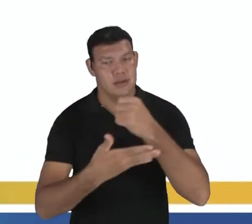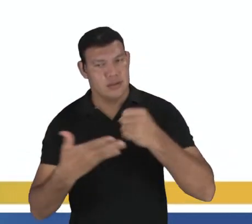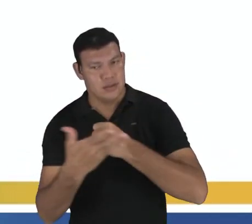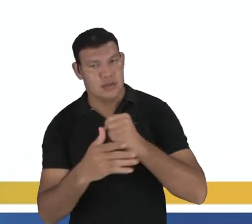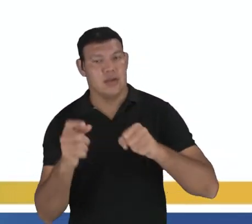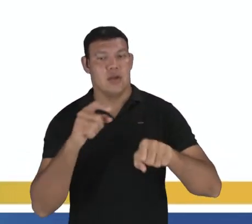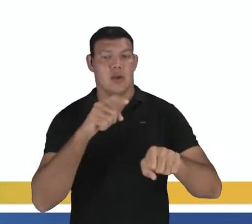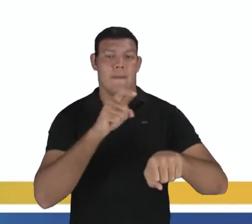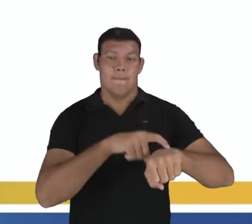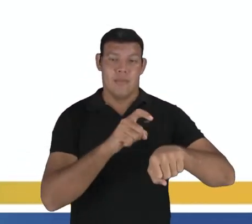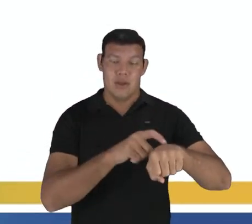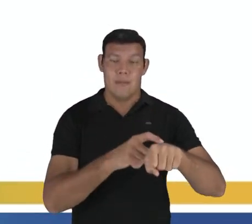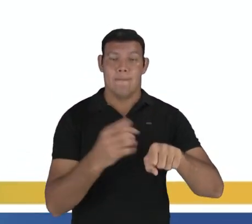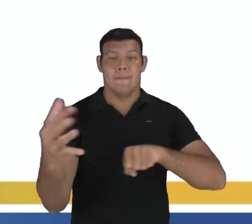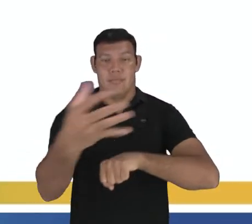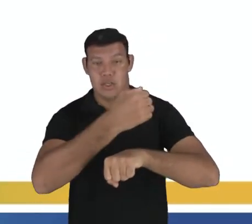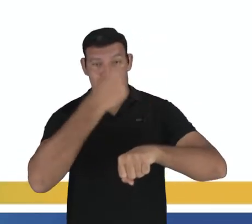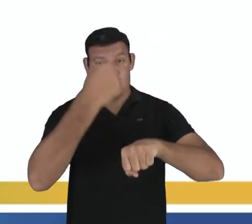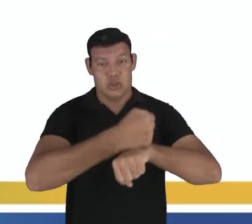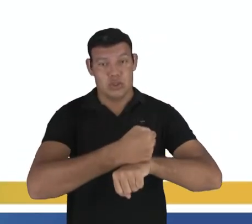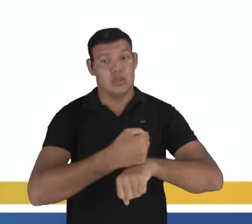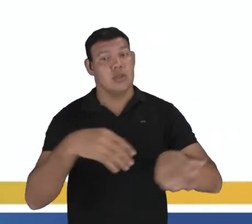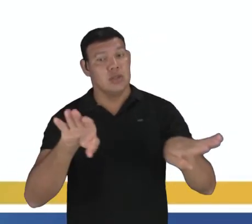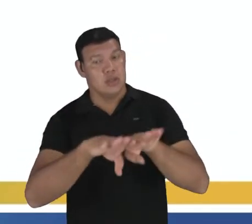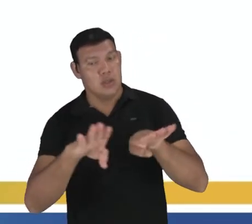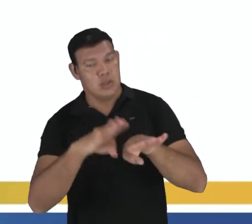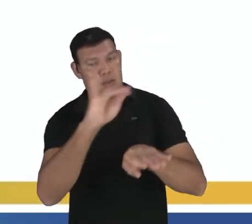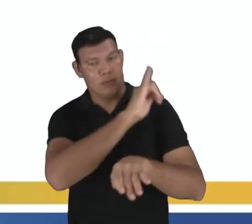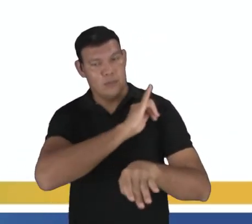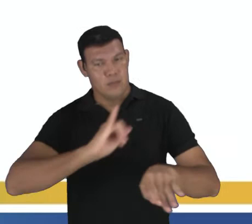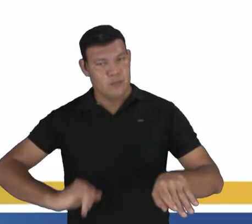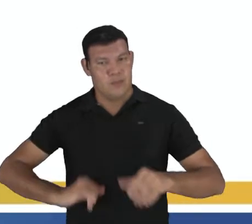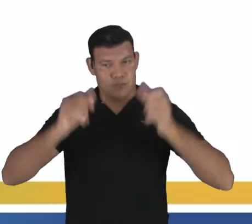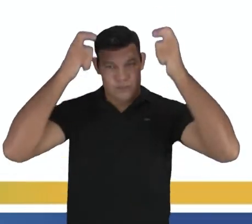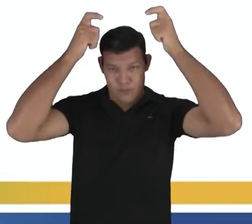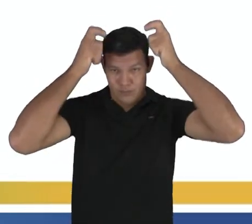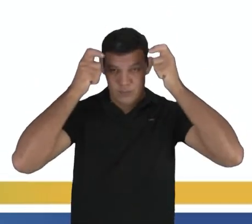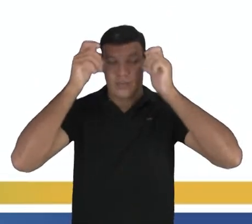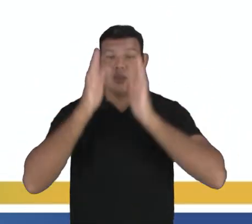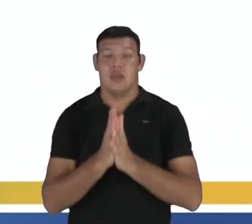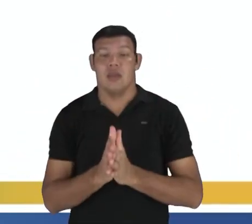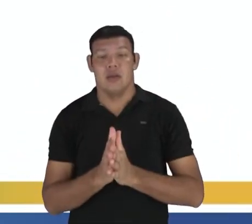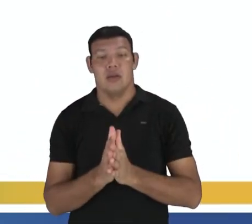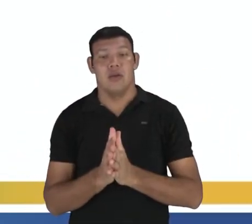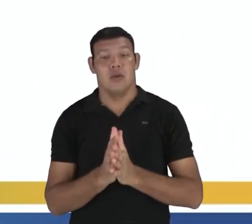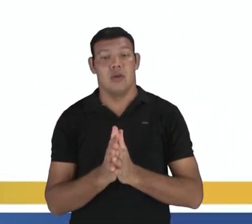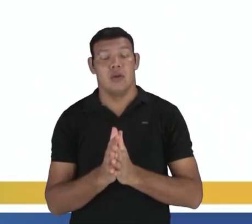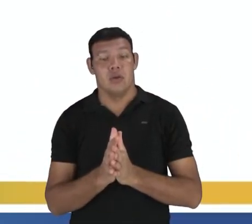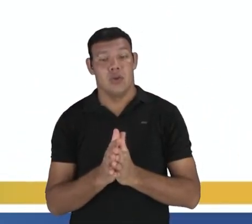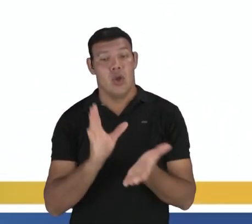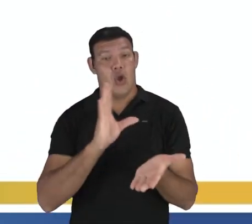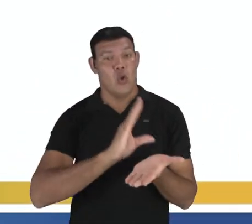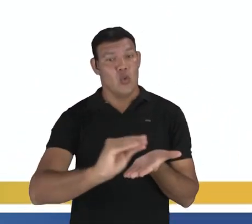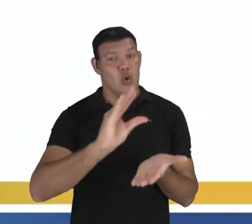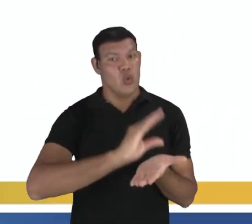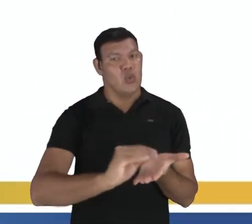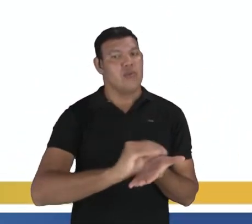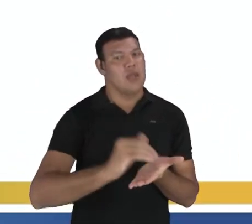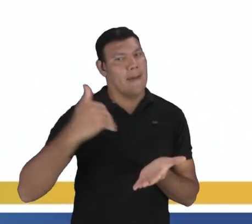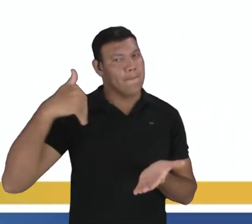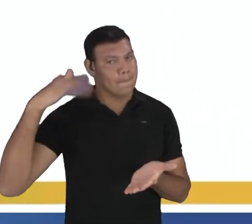período colonial e imperial, utilizados acima de tudo pelo fato de representarem uma fonte de lucro